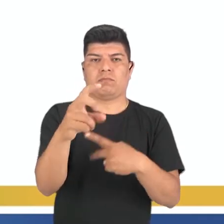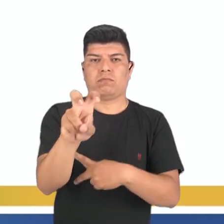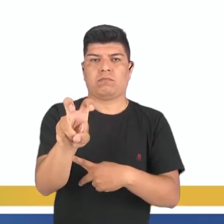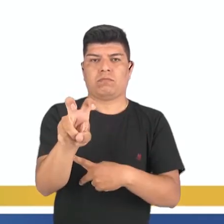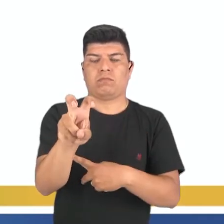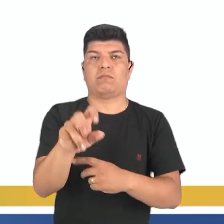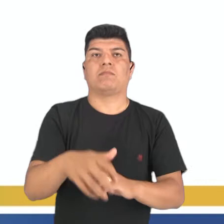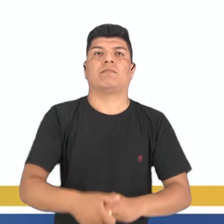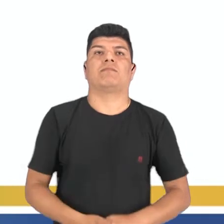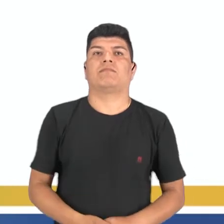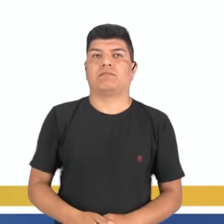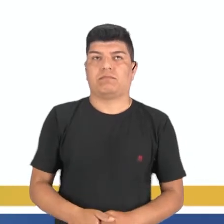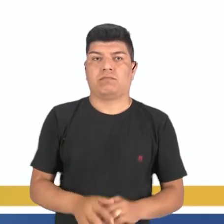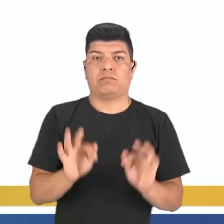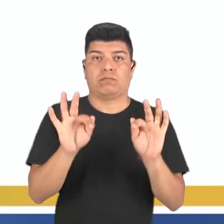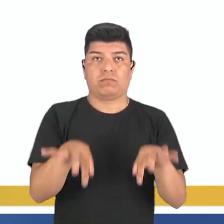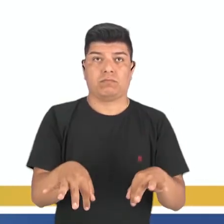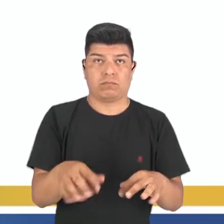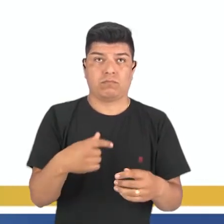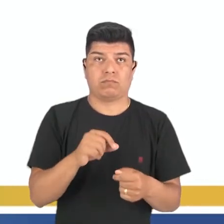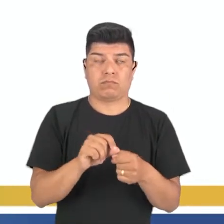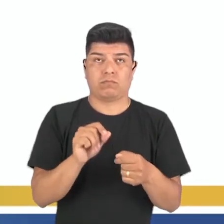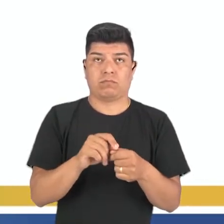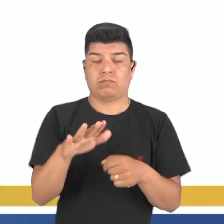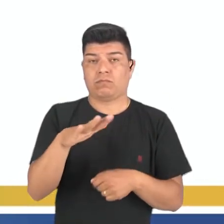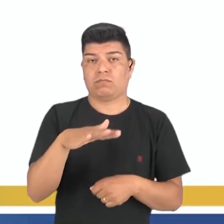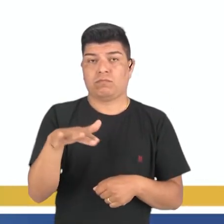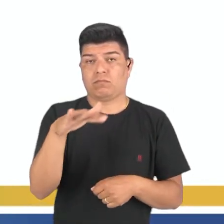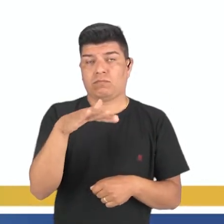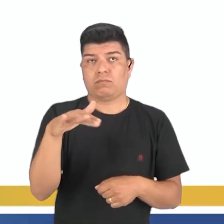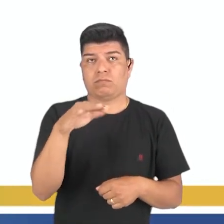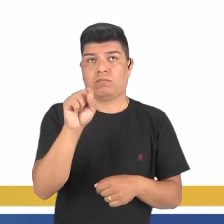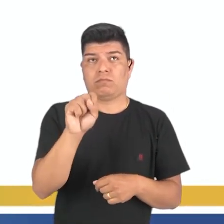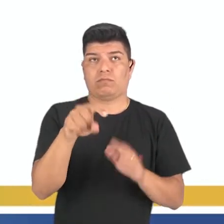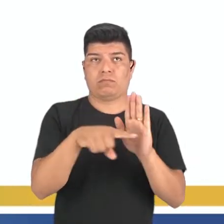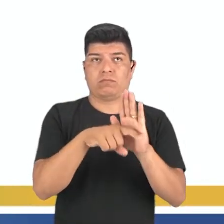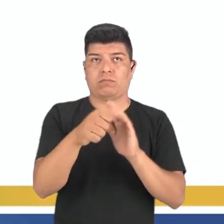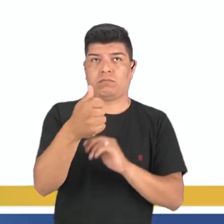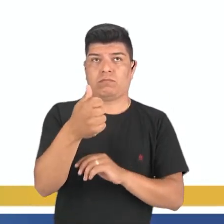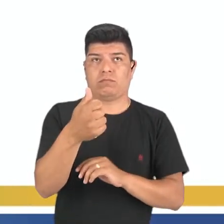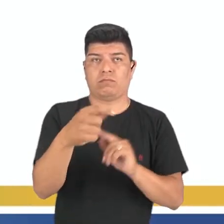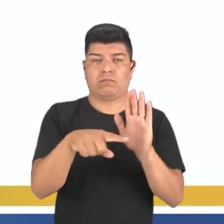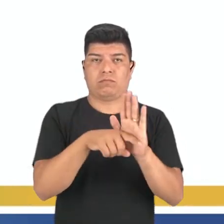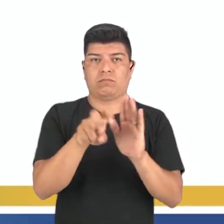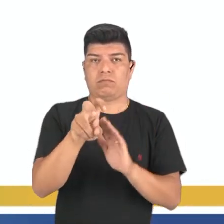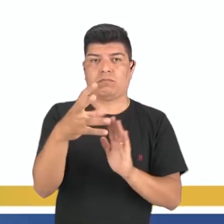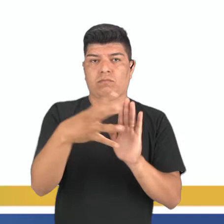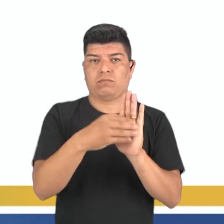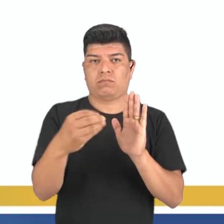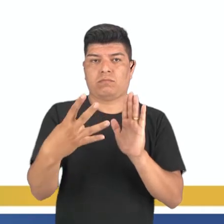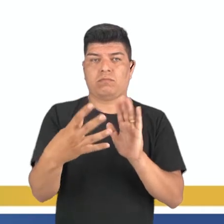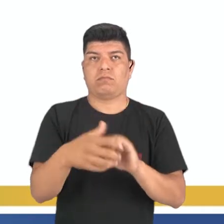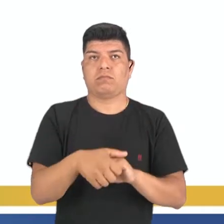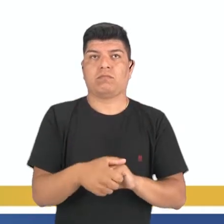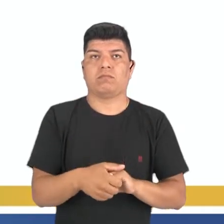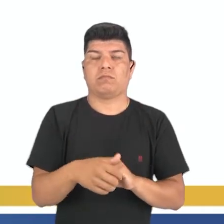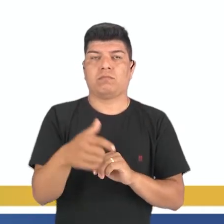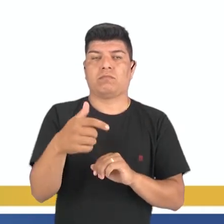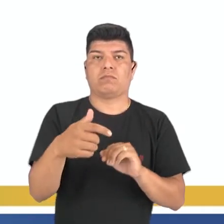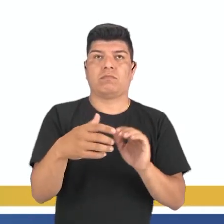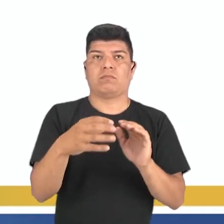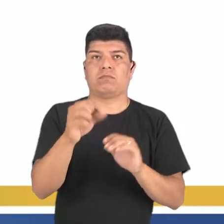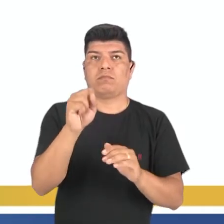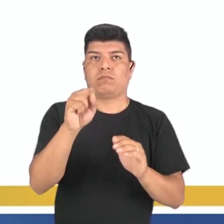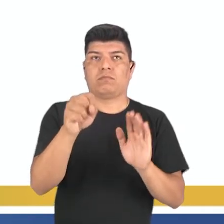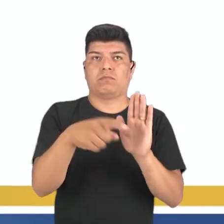5, 5. E por fim, eu opero aqui em cima, ó. 8 menos 1 menos 5 e repito 4. 8 menos